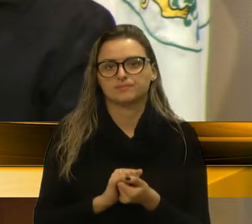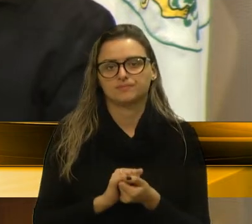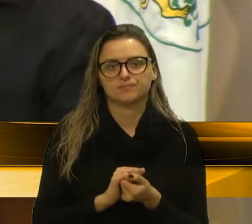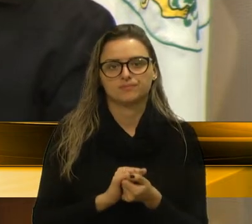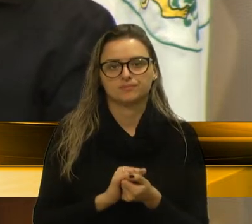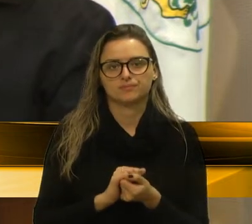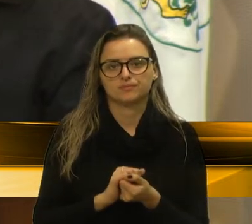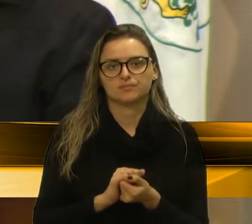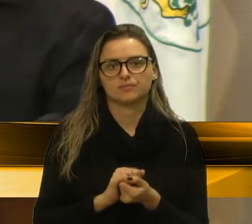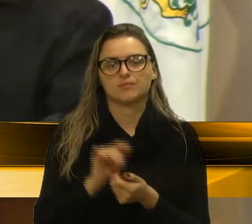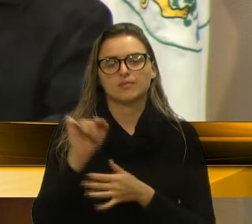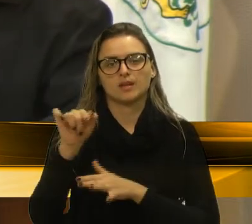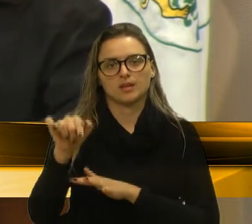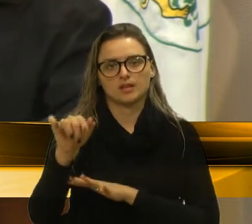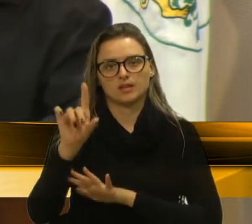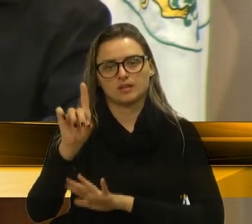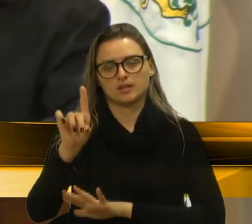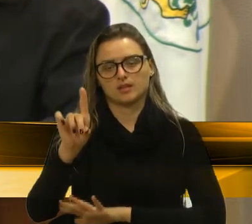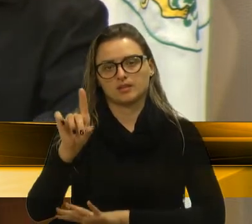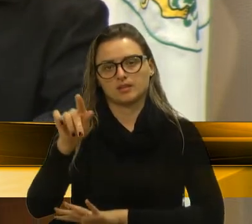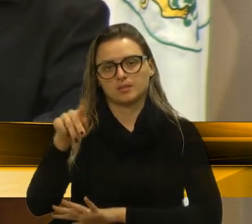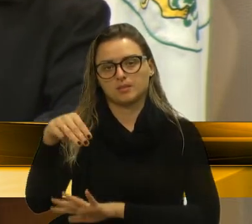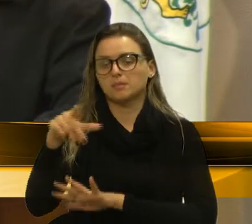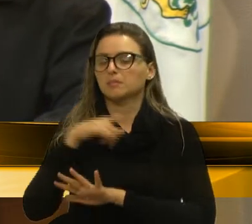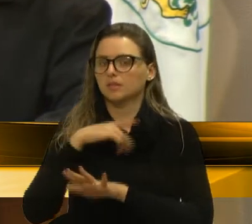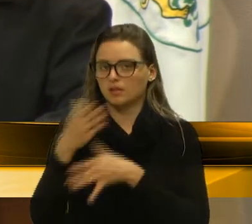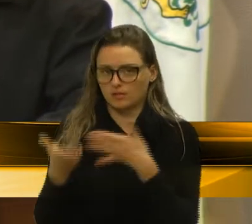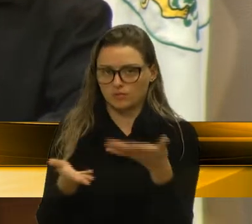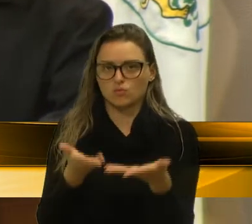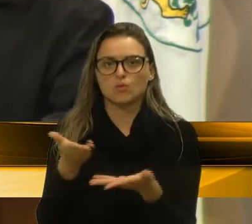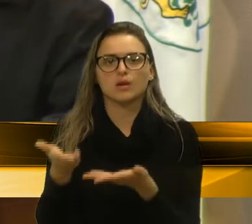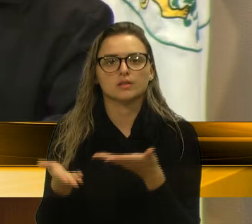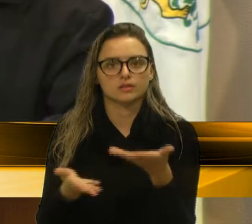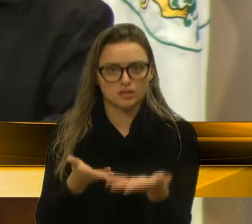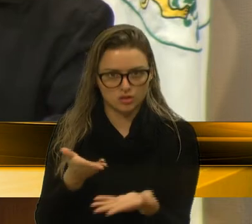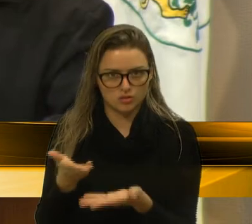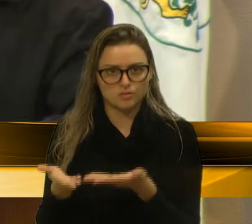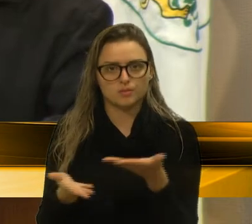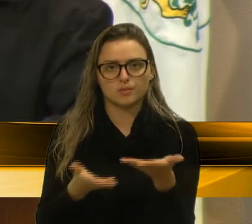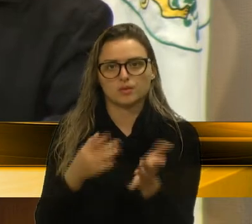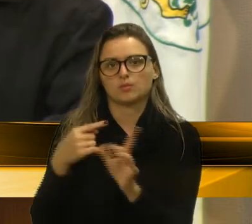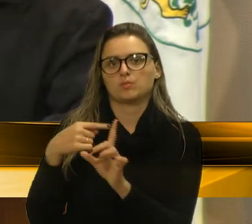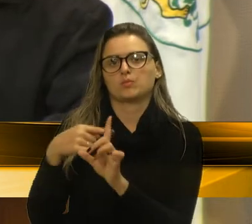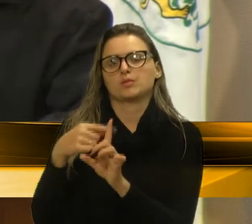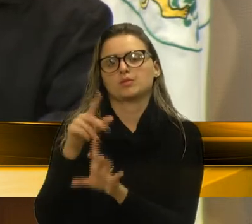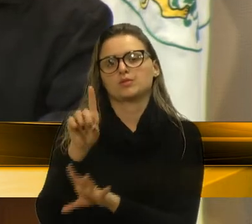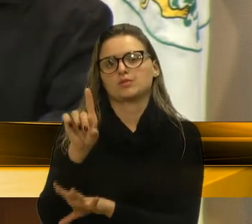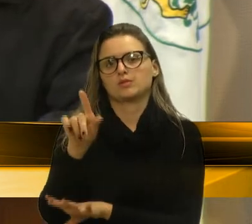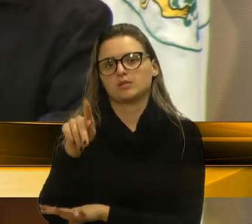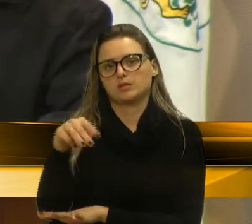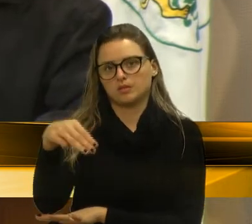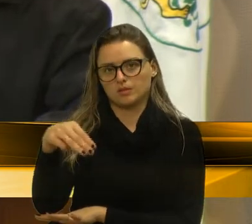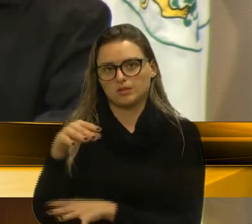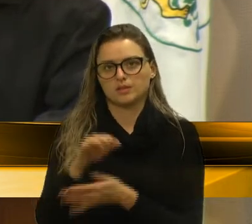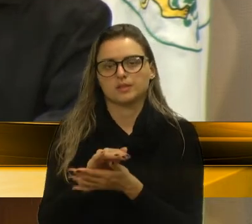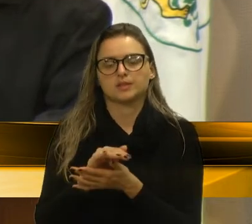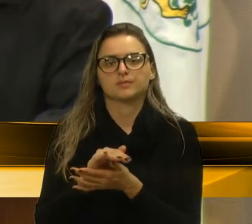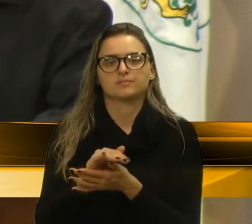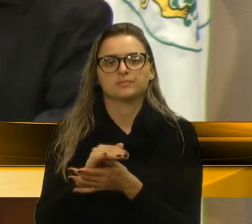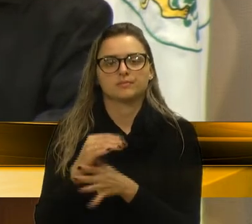Fomos recebidos lá muito bem pela assessoria da DPM, doutora